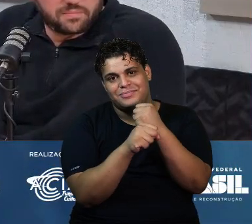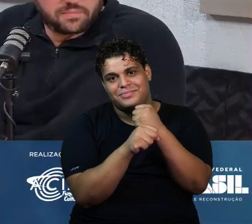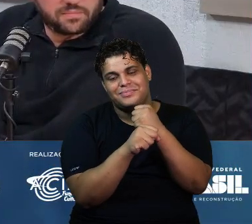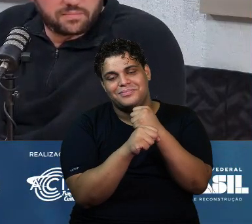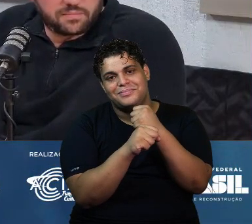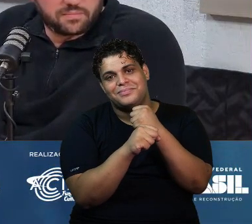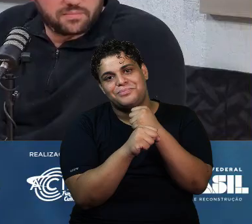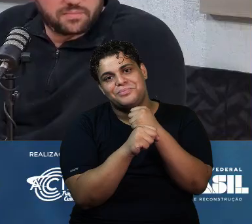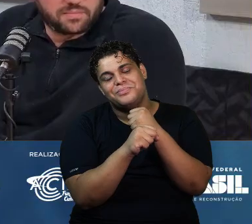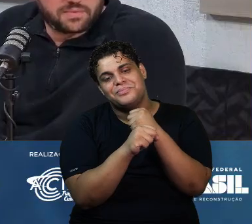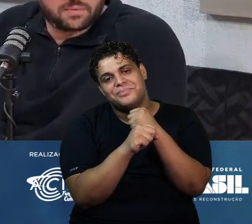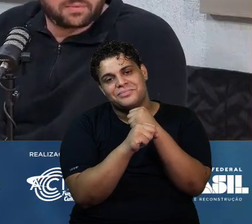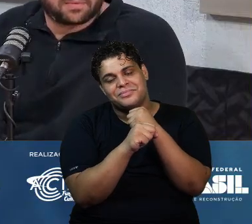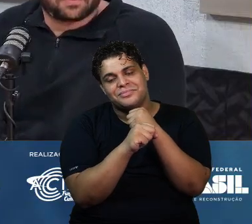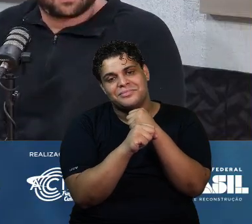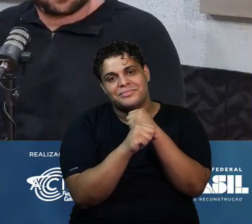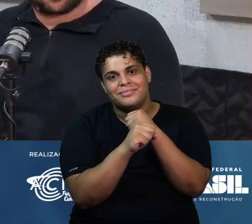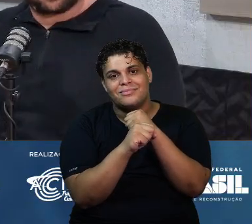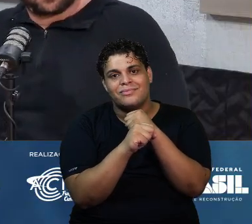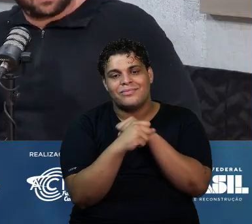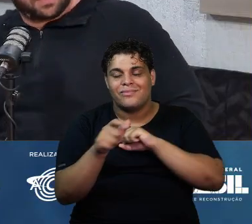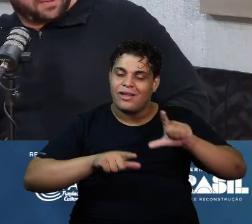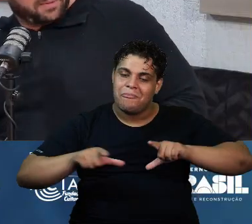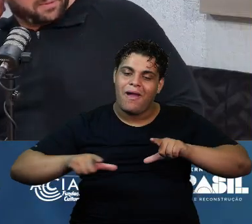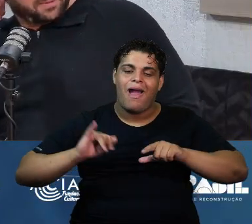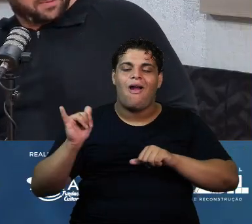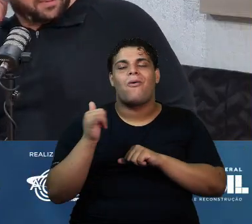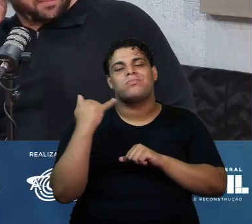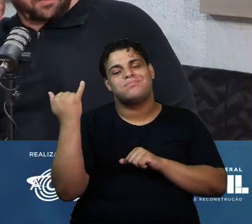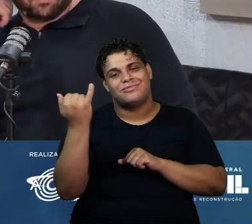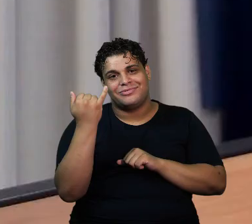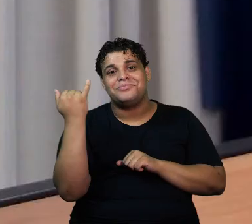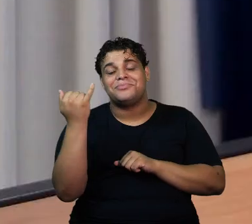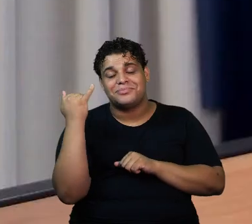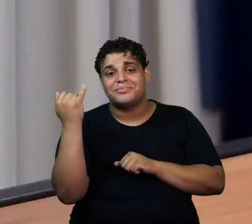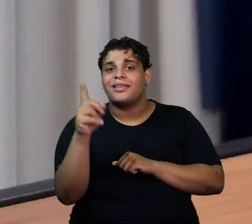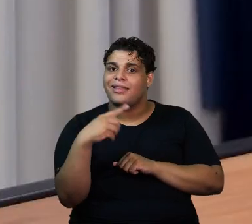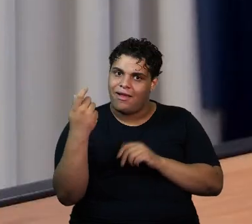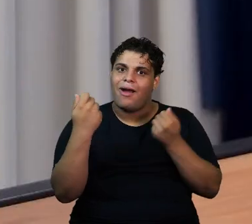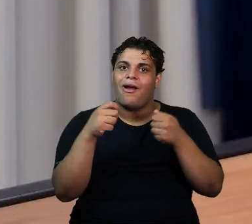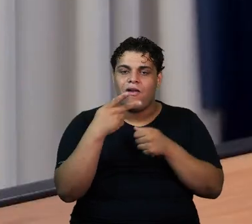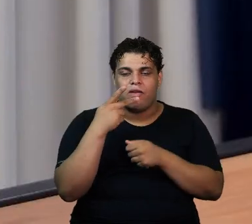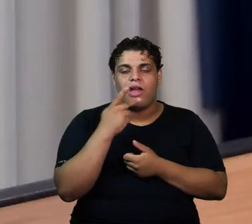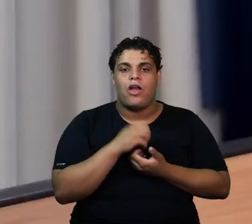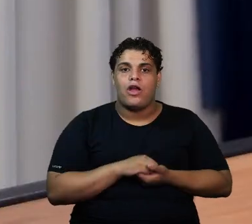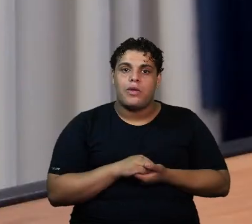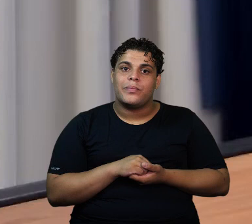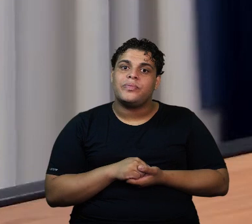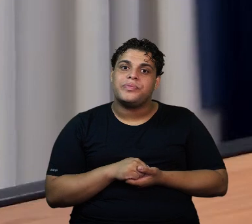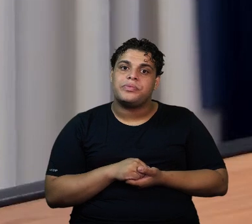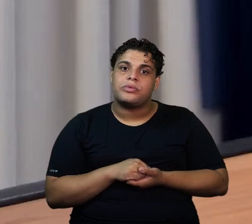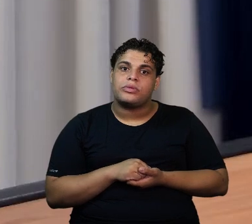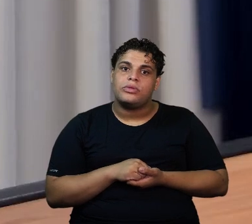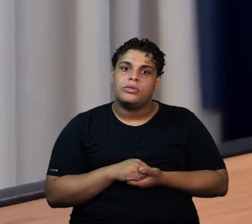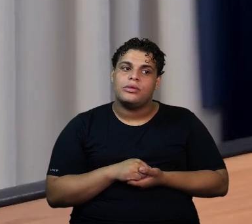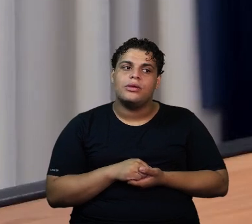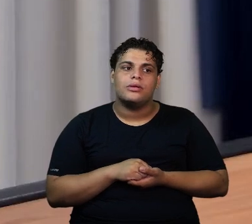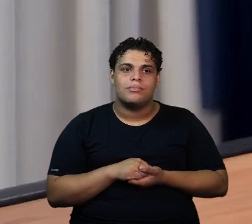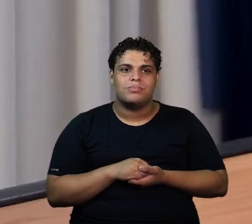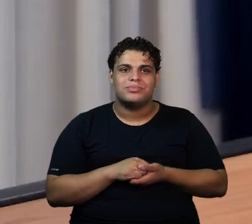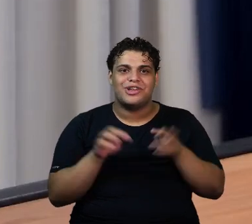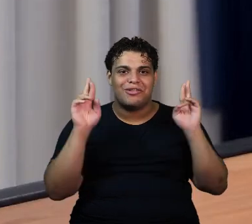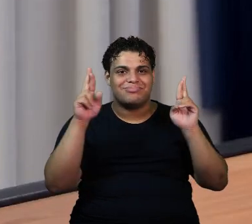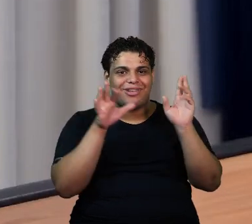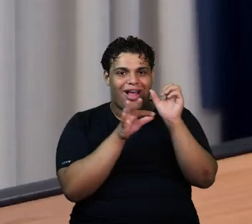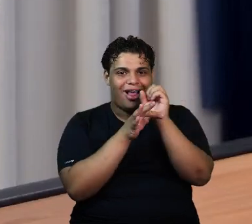INAT. E é um trabalho realmente muito importante e a gente precisa falar sobre isso. Tomara que a lei seja aprovada, né,